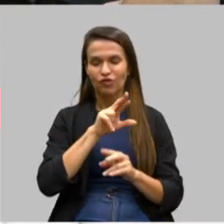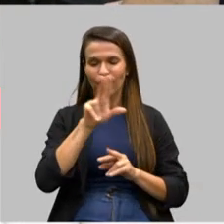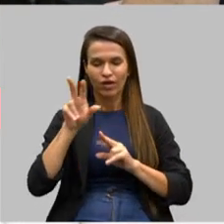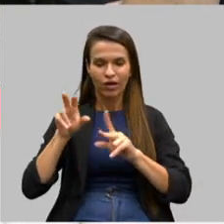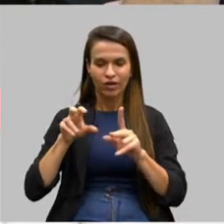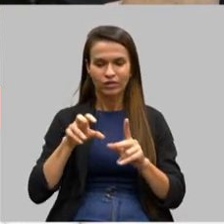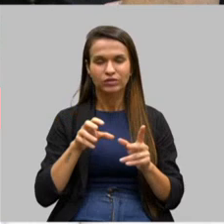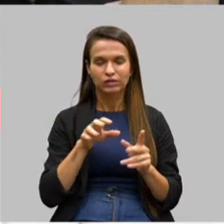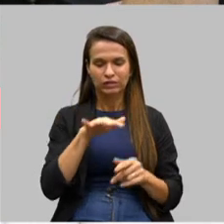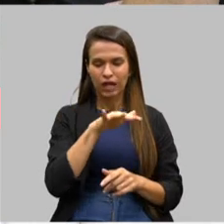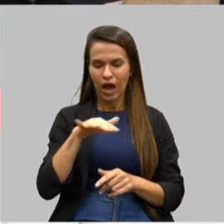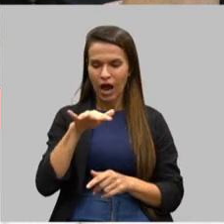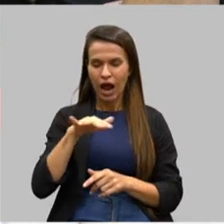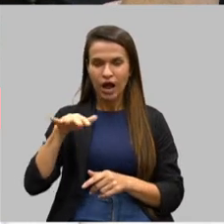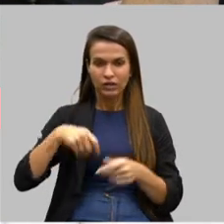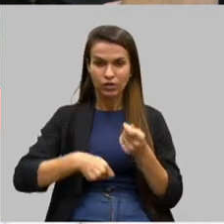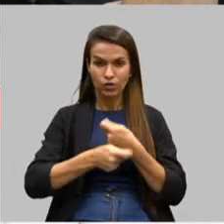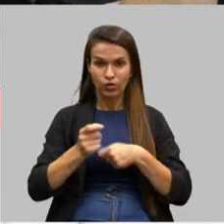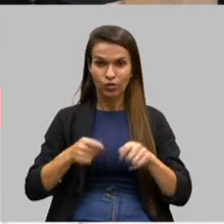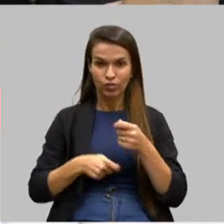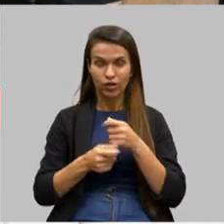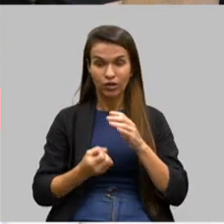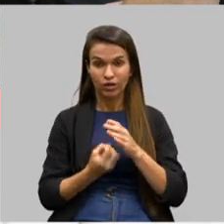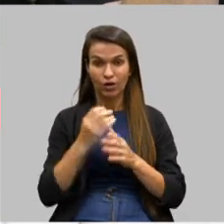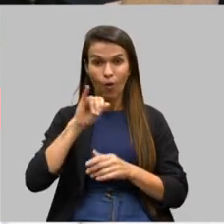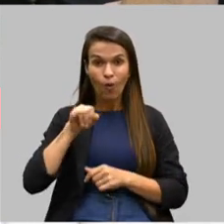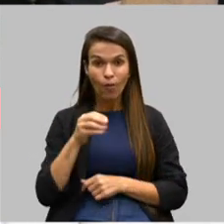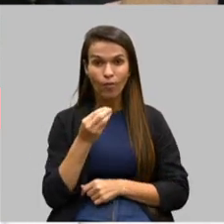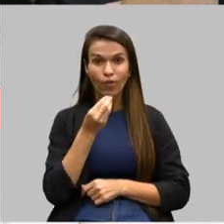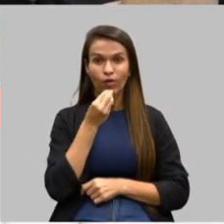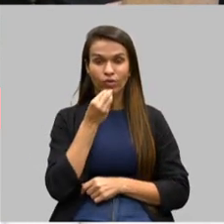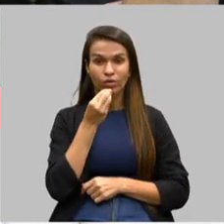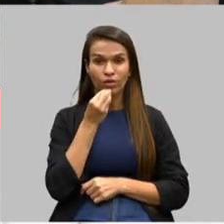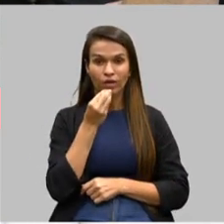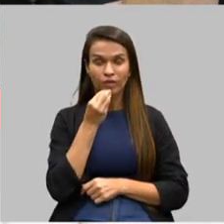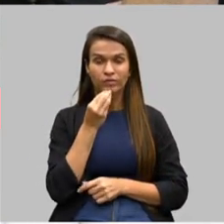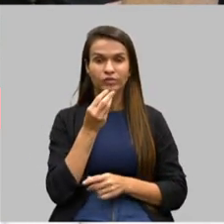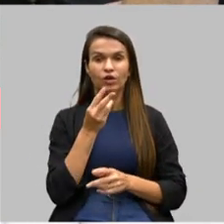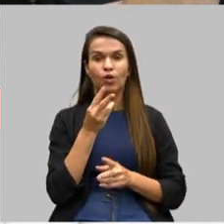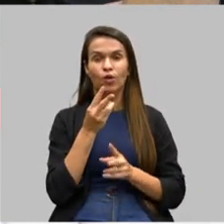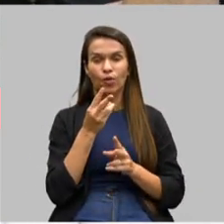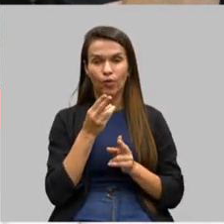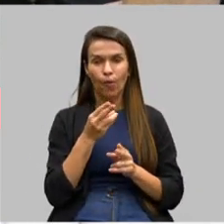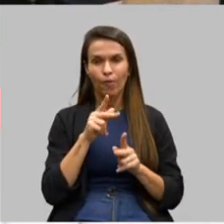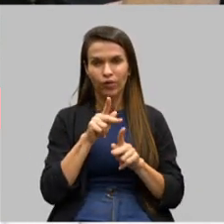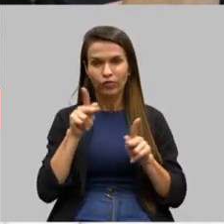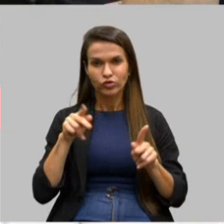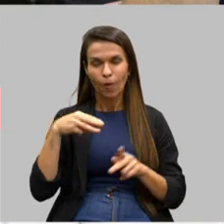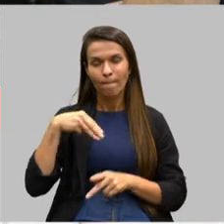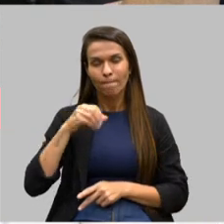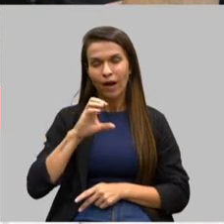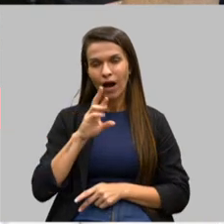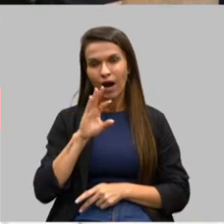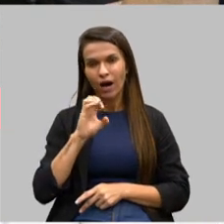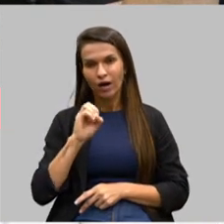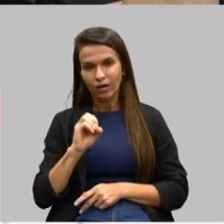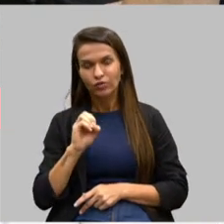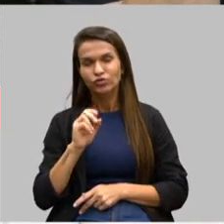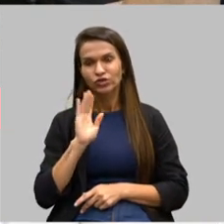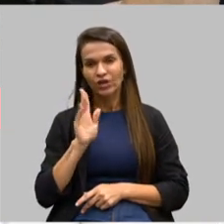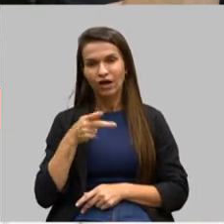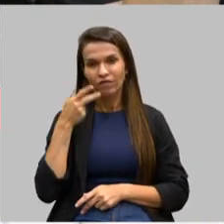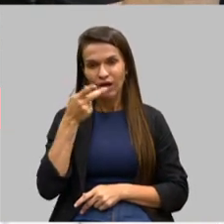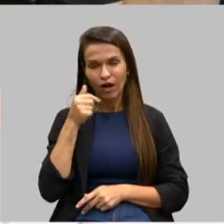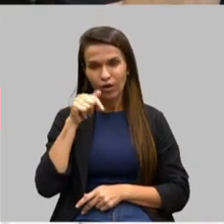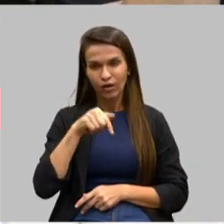econômicos, criando oportunidades, como bem o professor Marco Aurélio colocou aqui. Então,